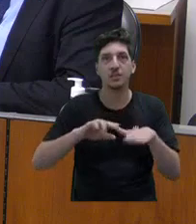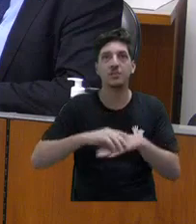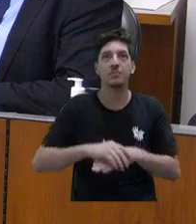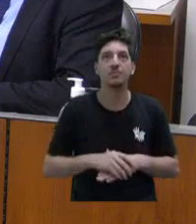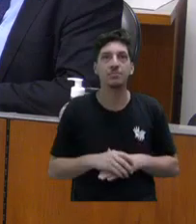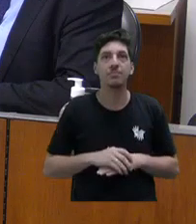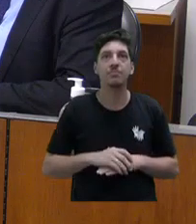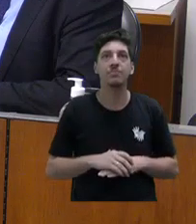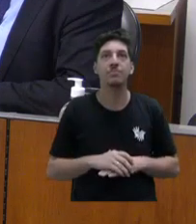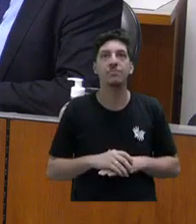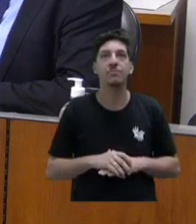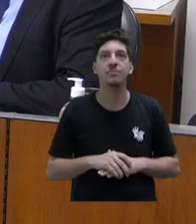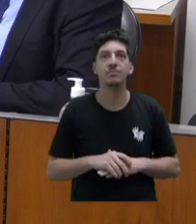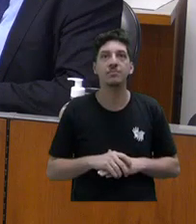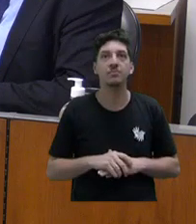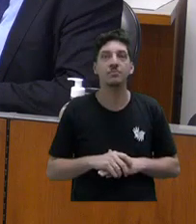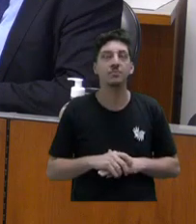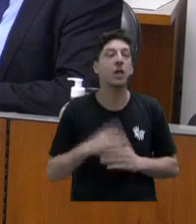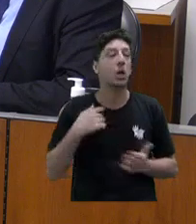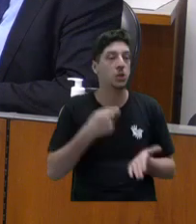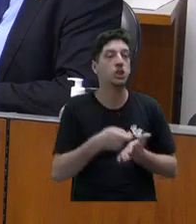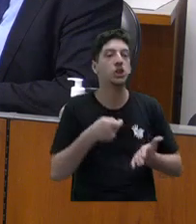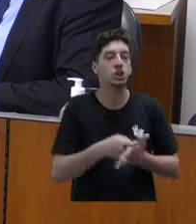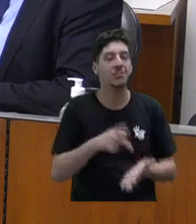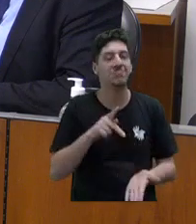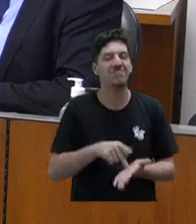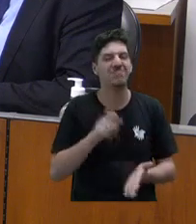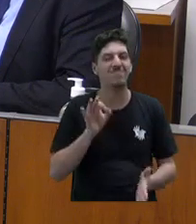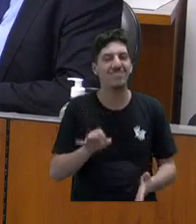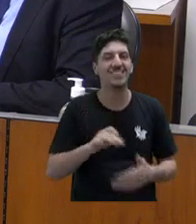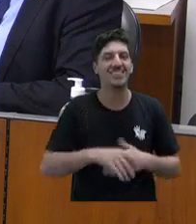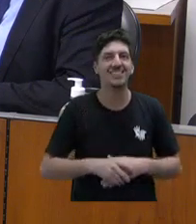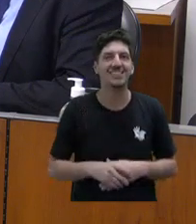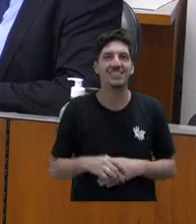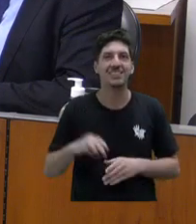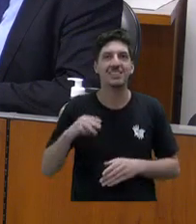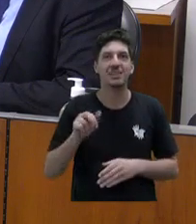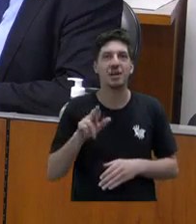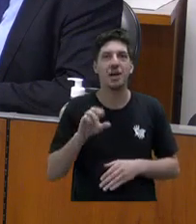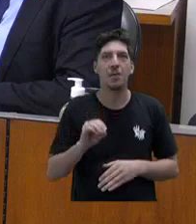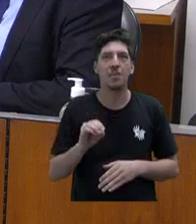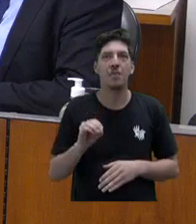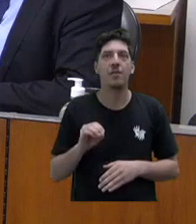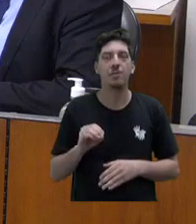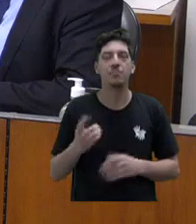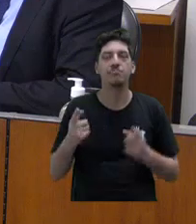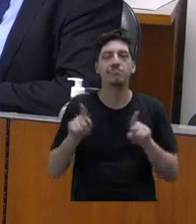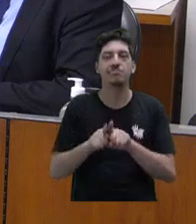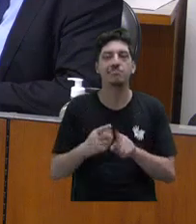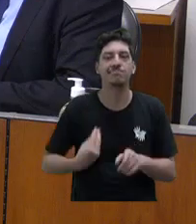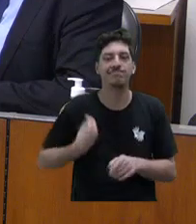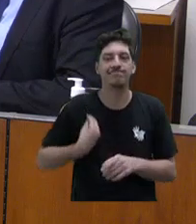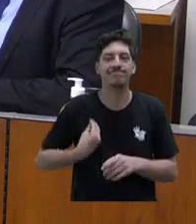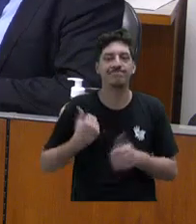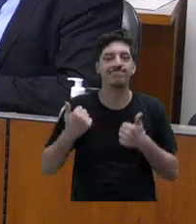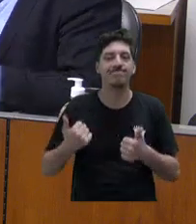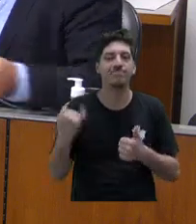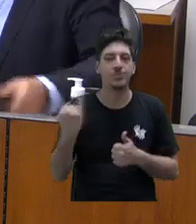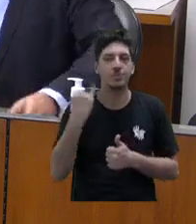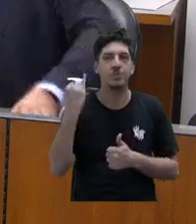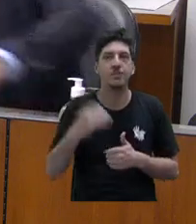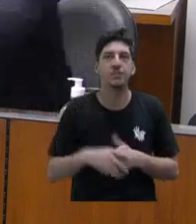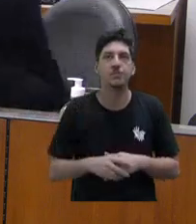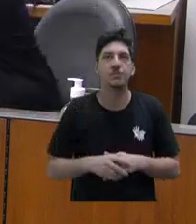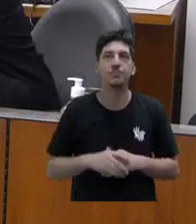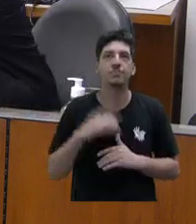aqui, puxando aqui. Eu que cobrei ele. Meu orelho. Mauro Tramonte é um grande parceiro. Obrigado. Pergunta ao deputado Bosco, quer fazer uso da